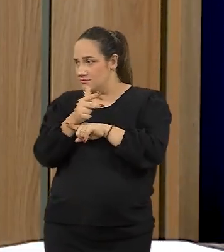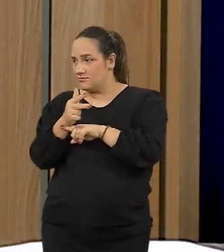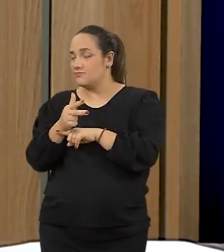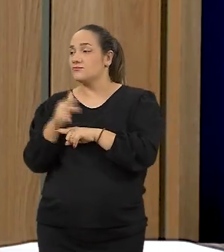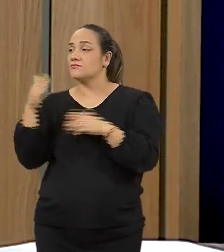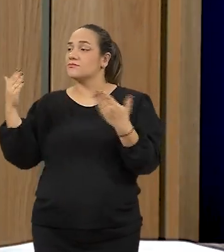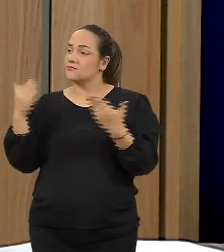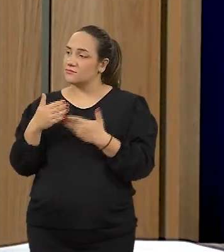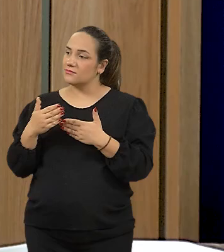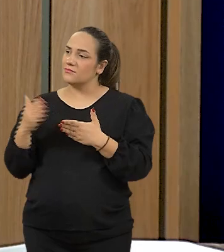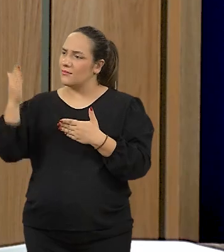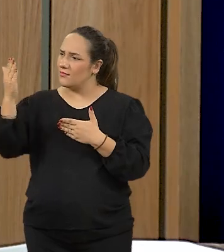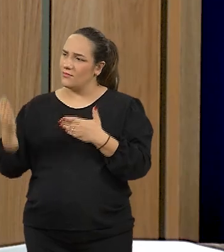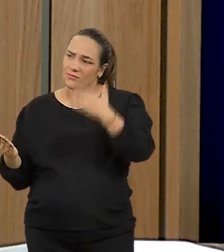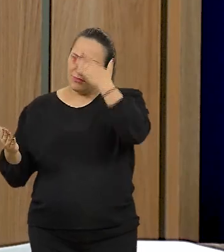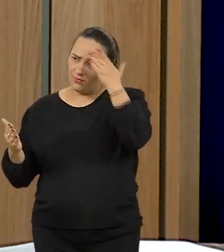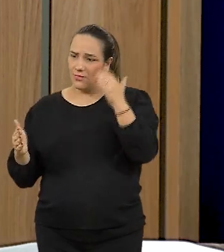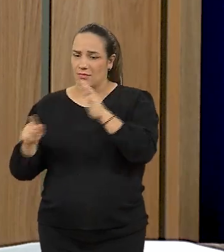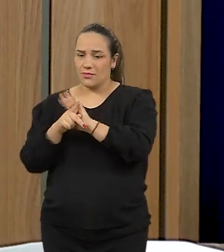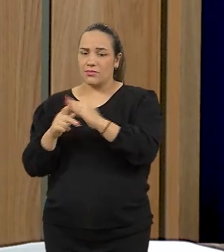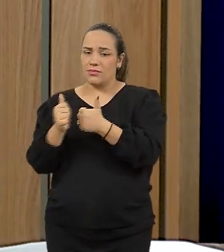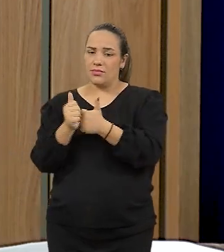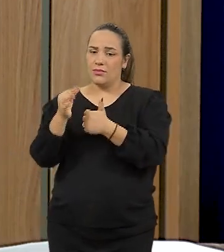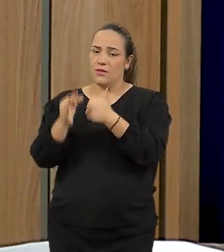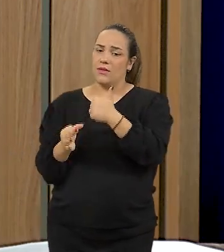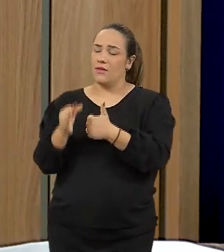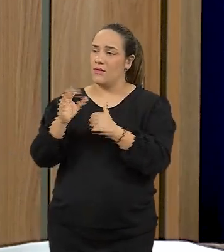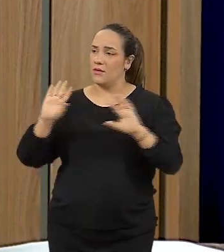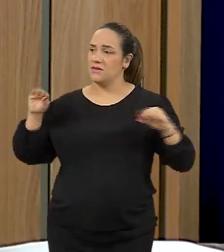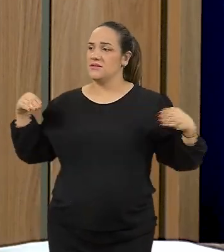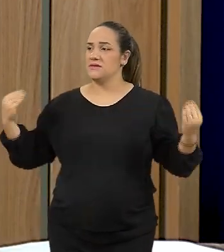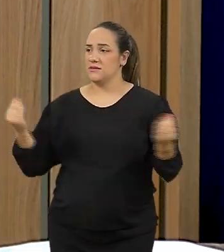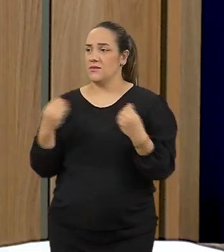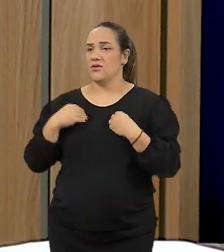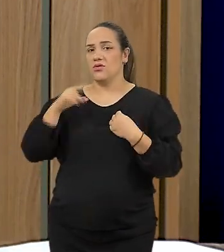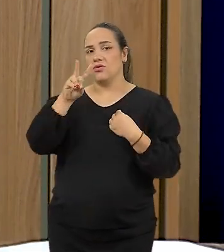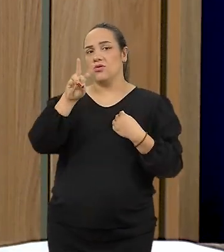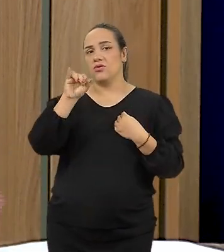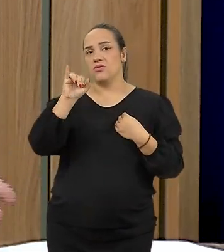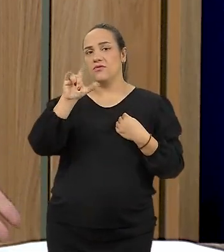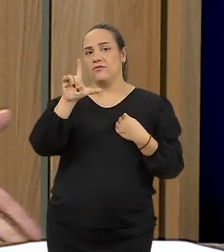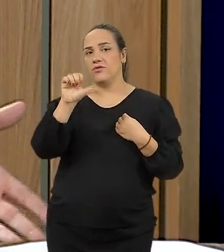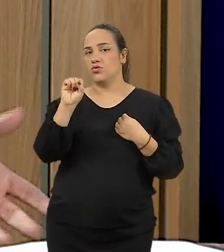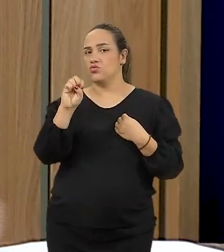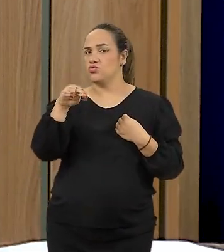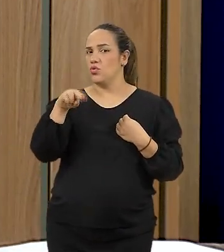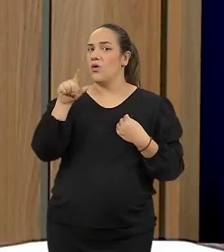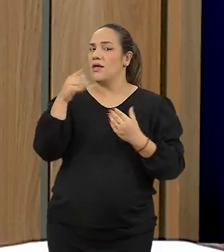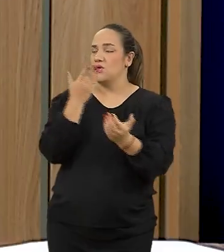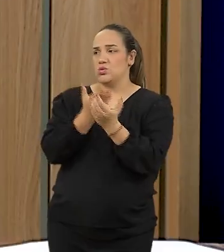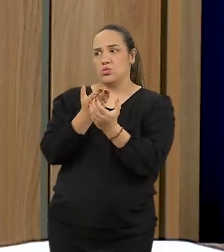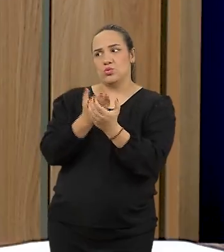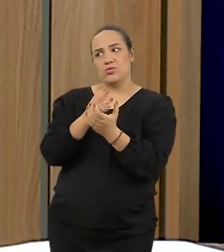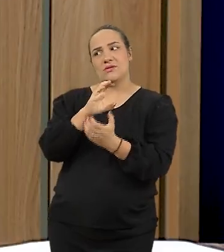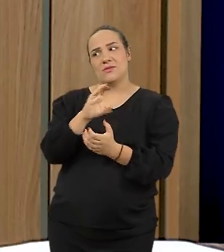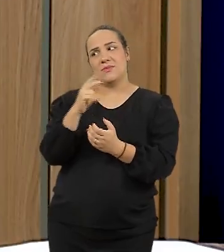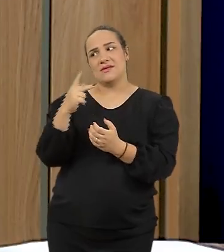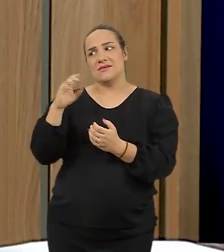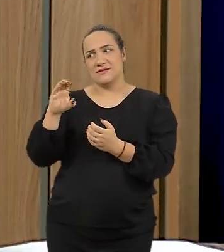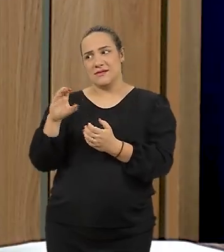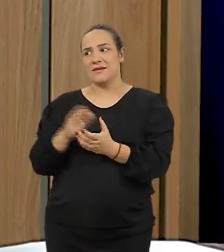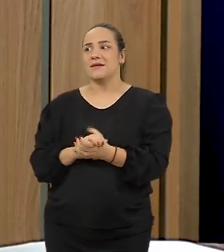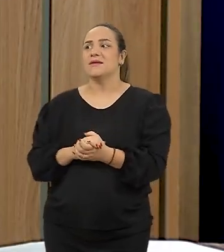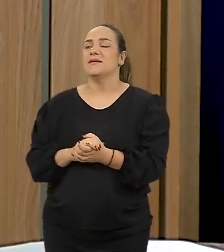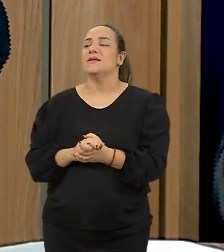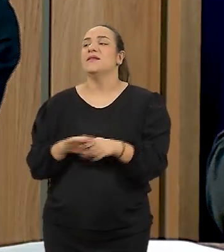CPC, com um membro do Tribunal de Justiça, o desembargador Wilson Bertelli, que é um estudioso de processo civil,